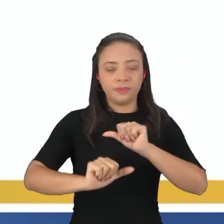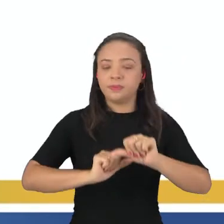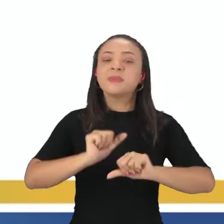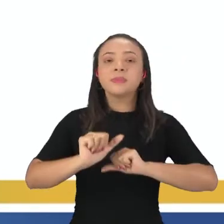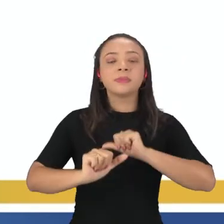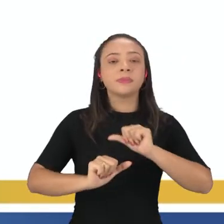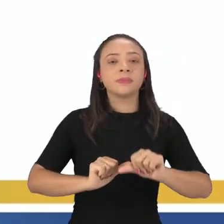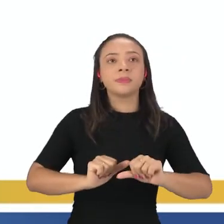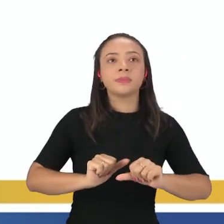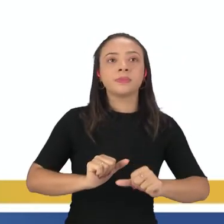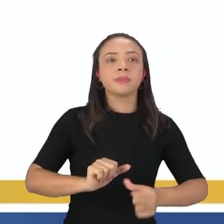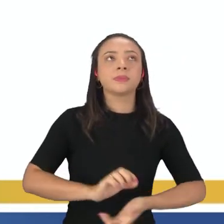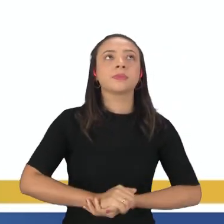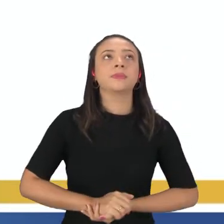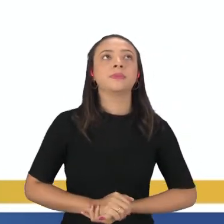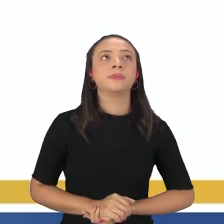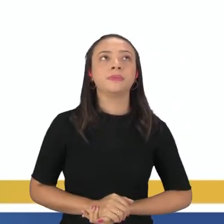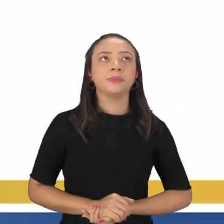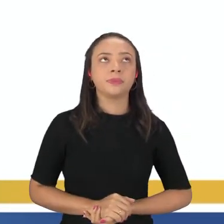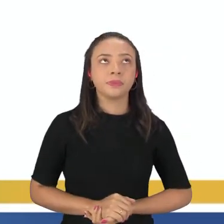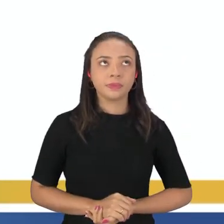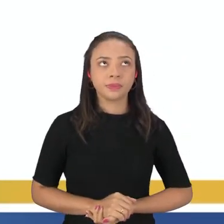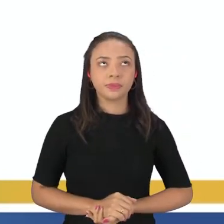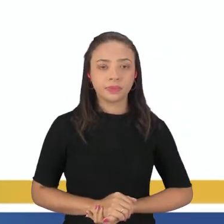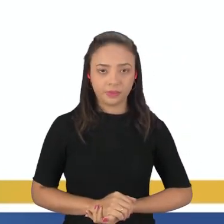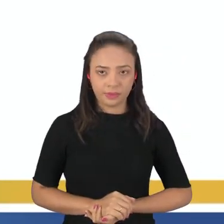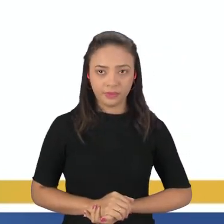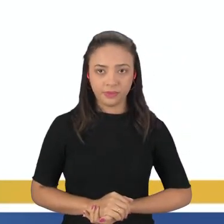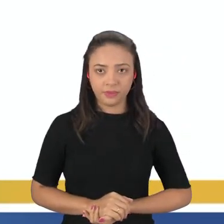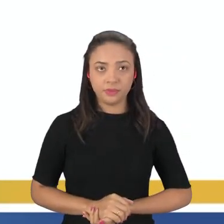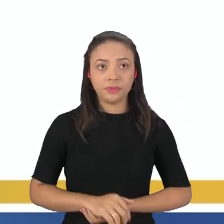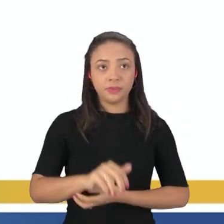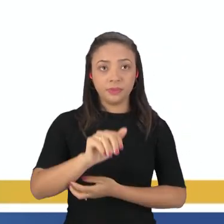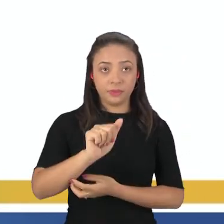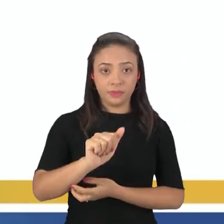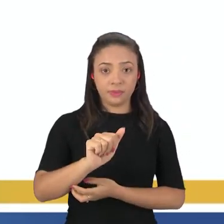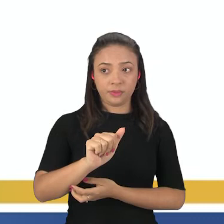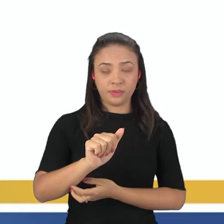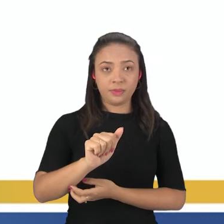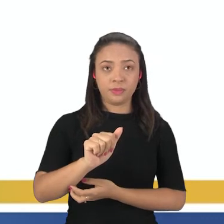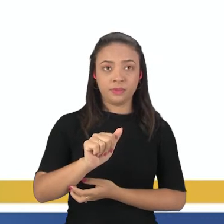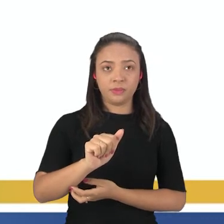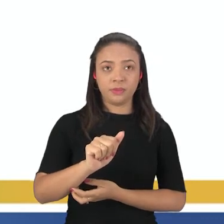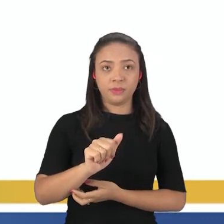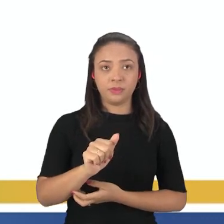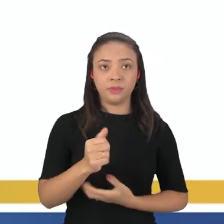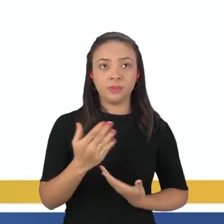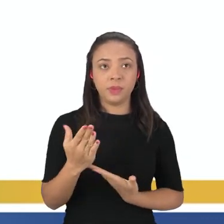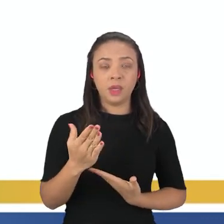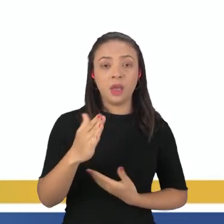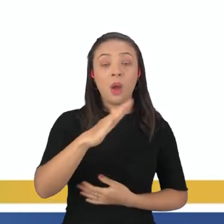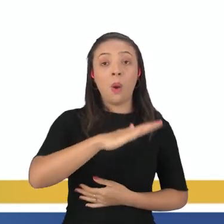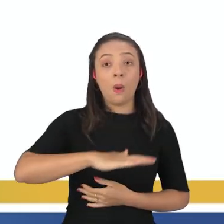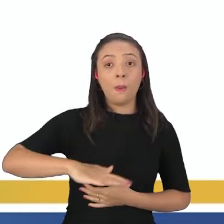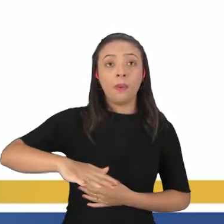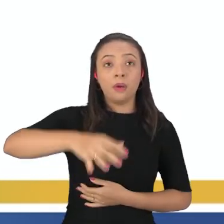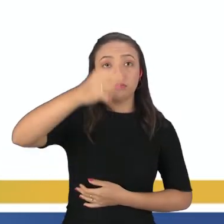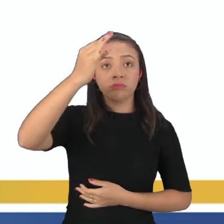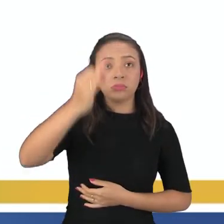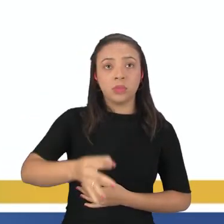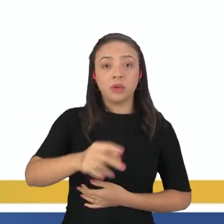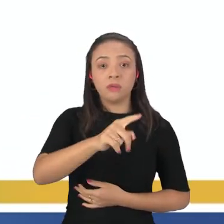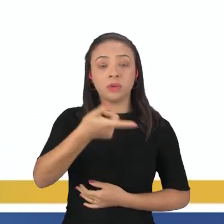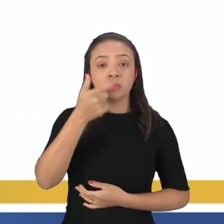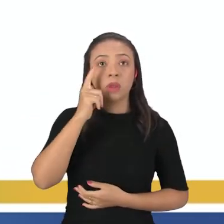vai sofrer alteração, ok? Letra A. Este é o meio mais exato para